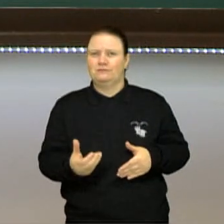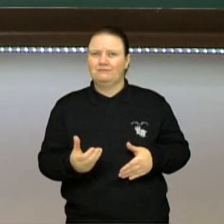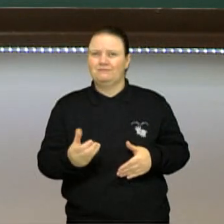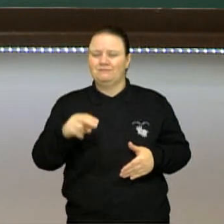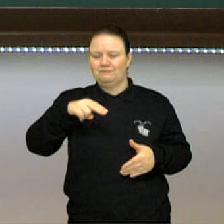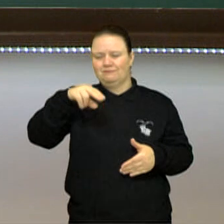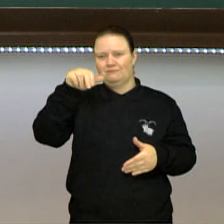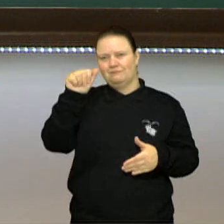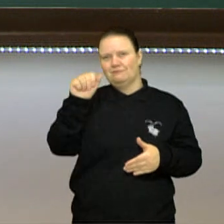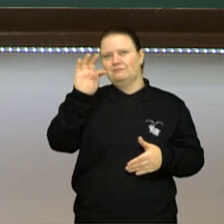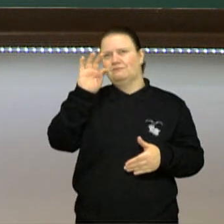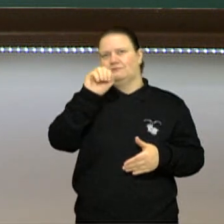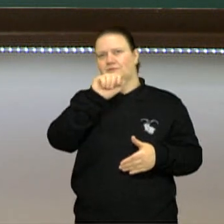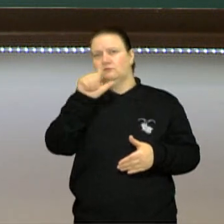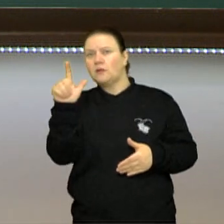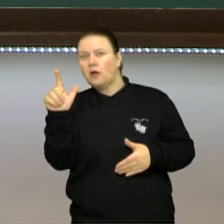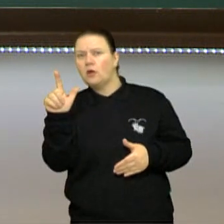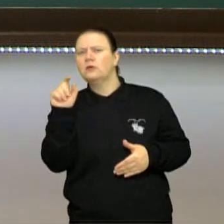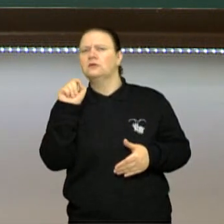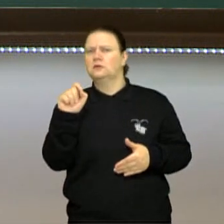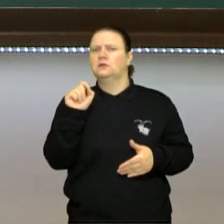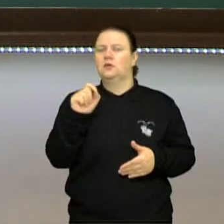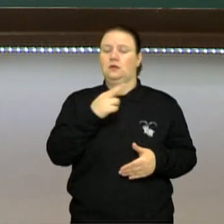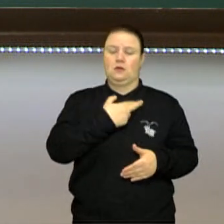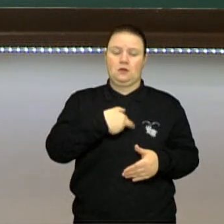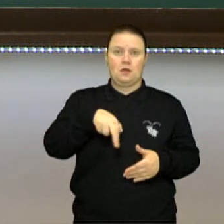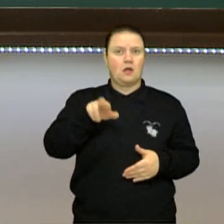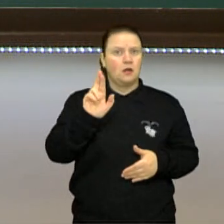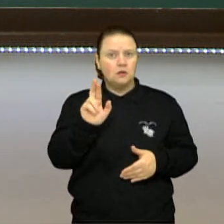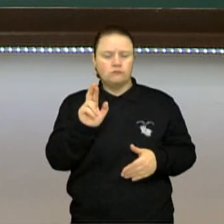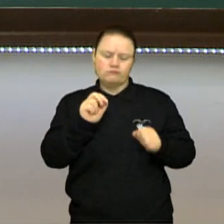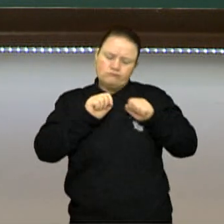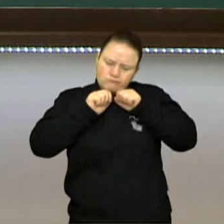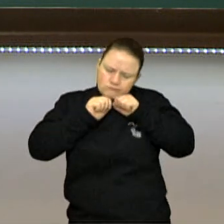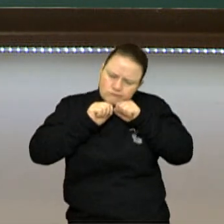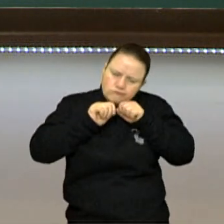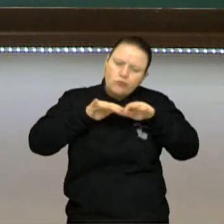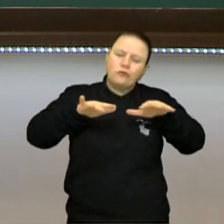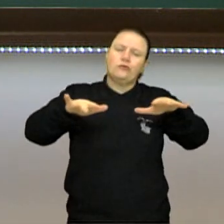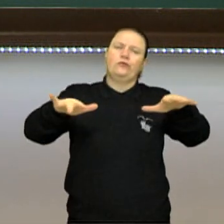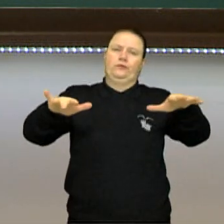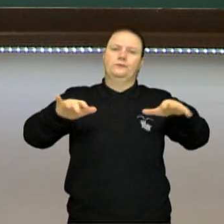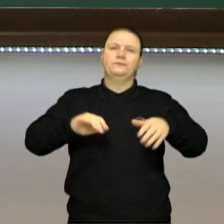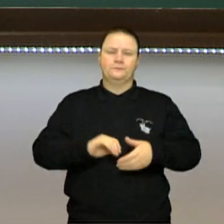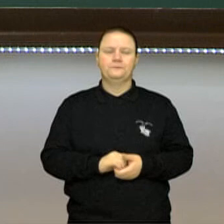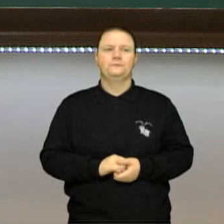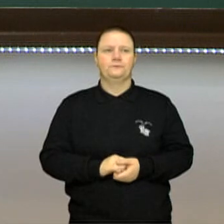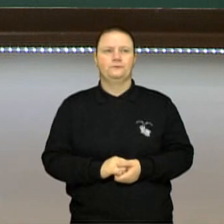também religioso, né? E se difundindo ainda mais, se espalhando ainda mais.